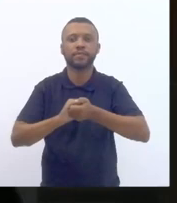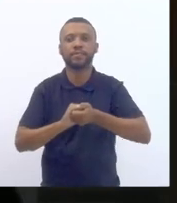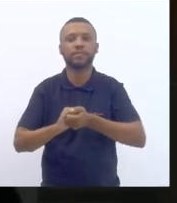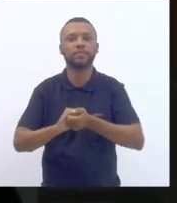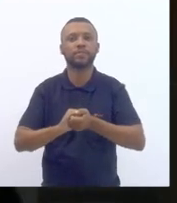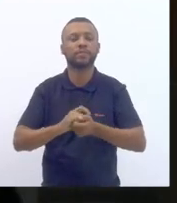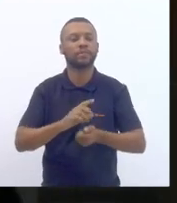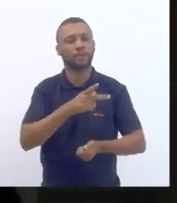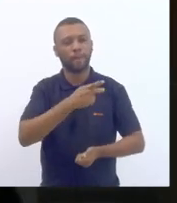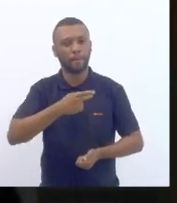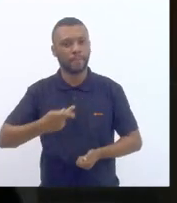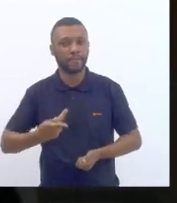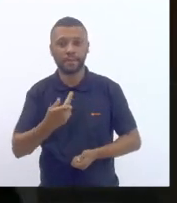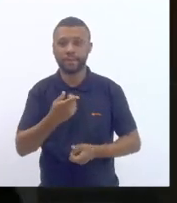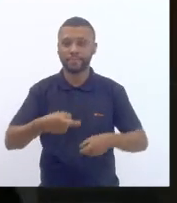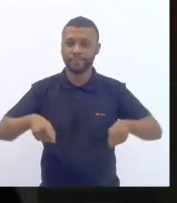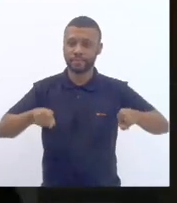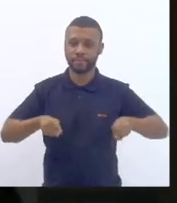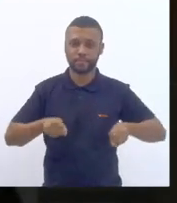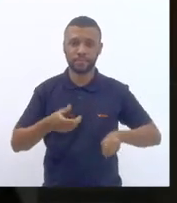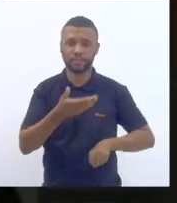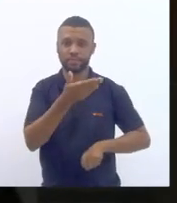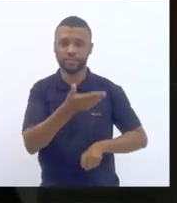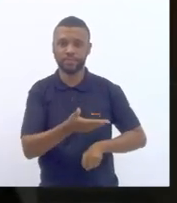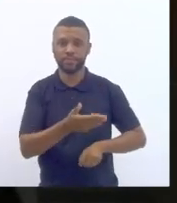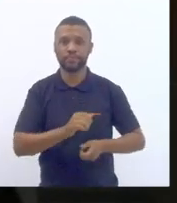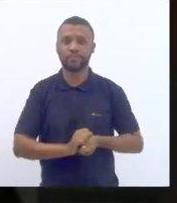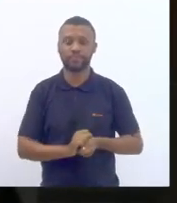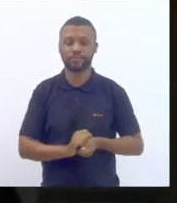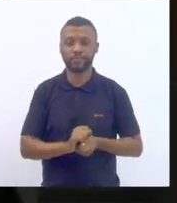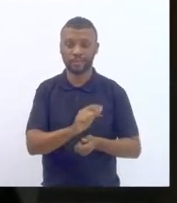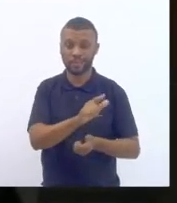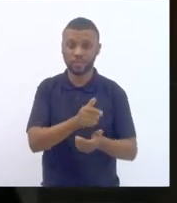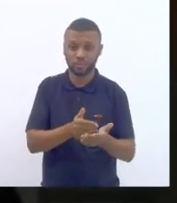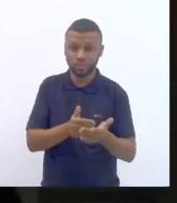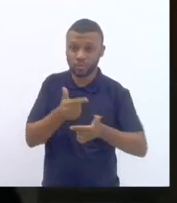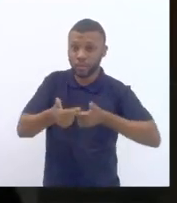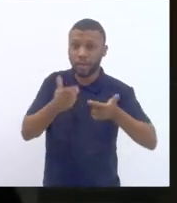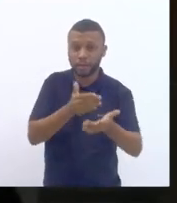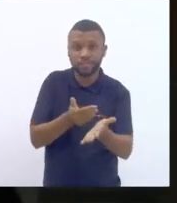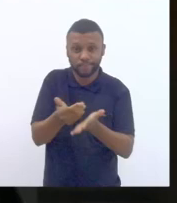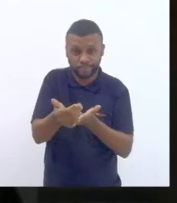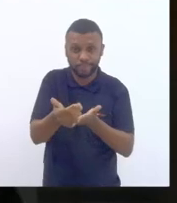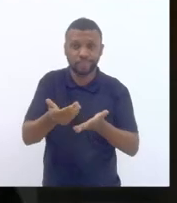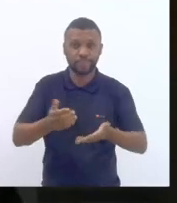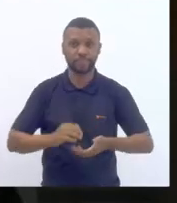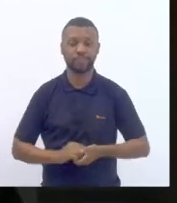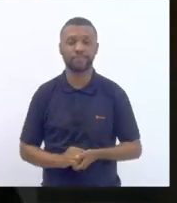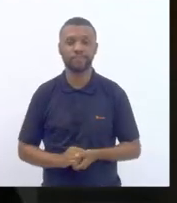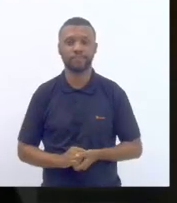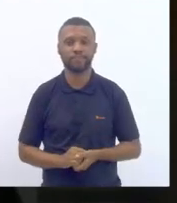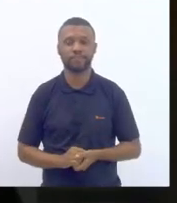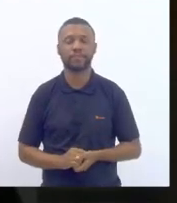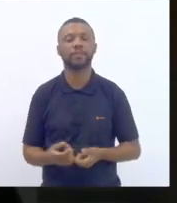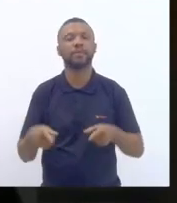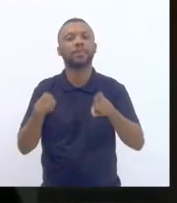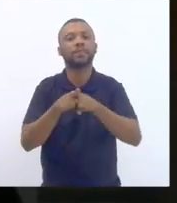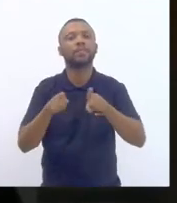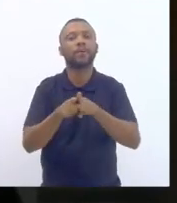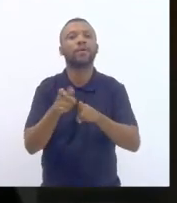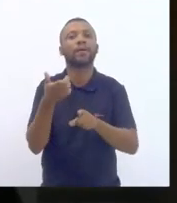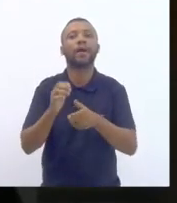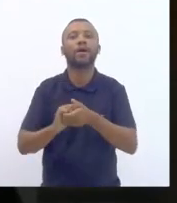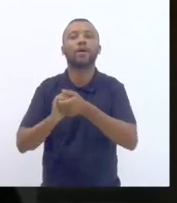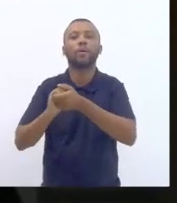nosso presidente dos trabalhos iniciais Deputado Junior queria também